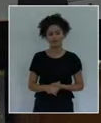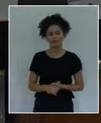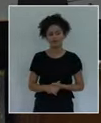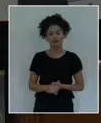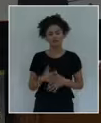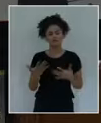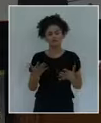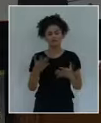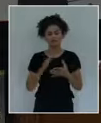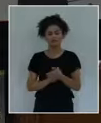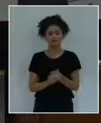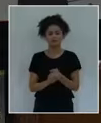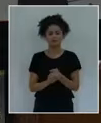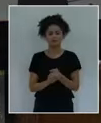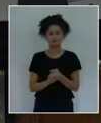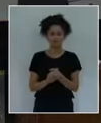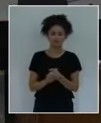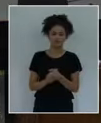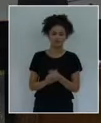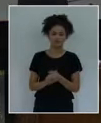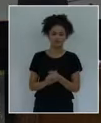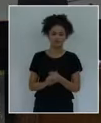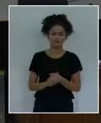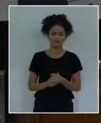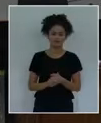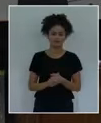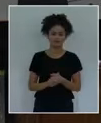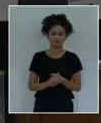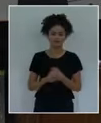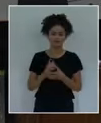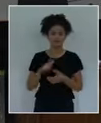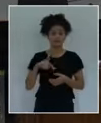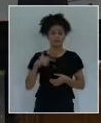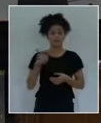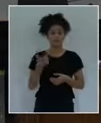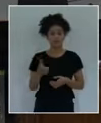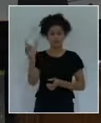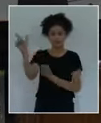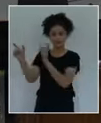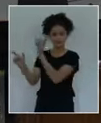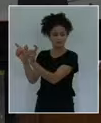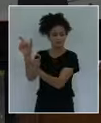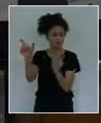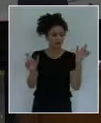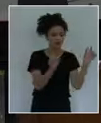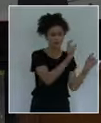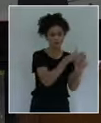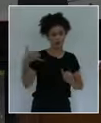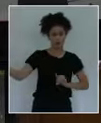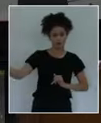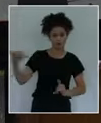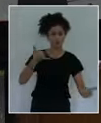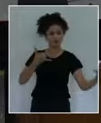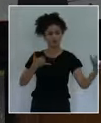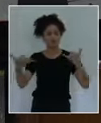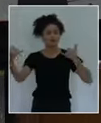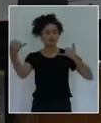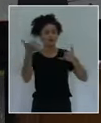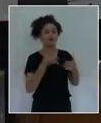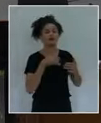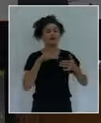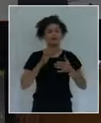E aí, depois que a gente tem esse aviso lá, esse monitoramento que a água está chegando na usina